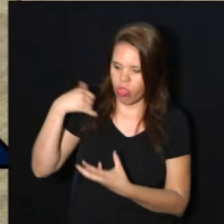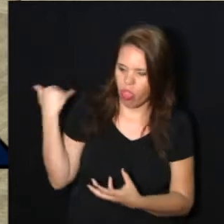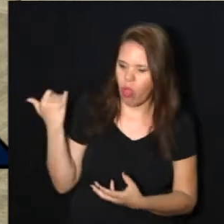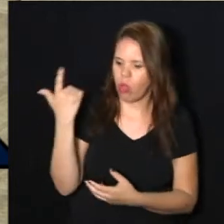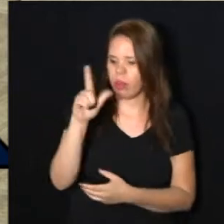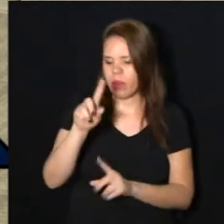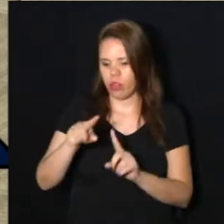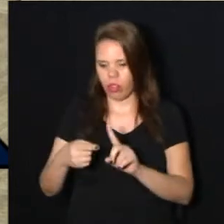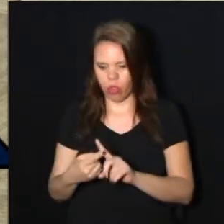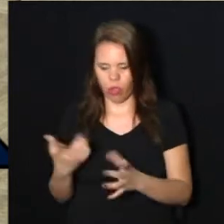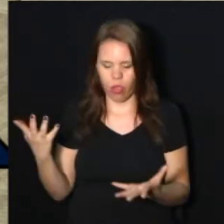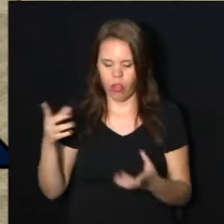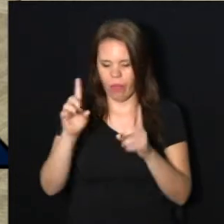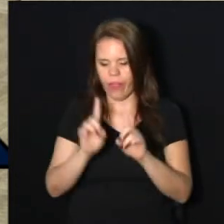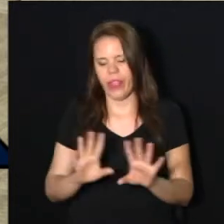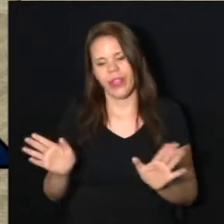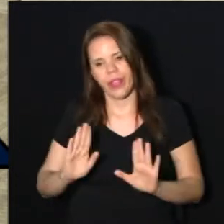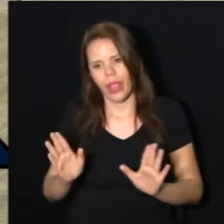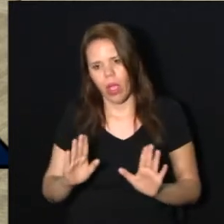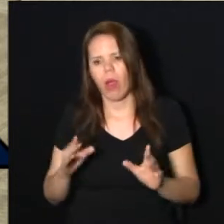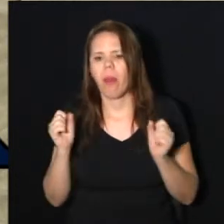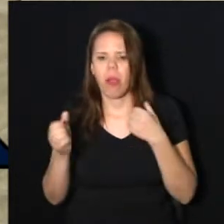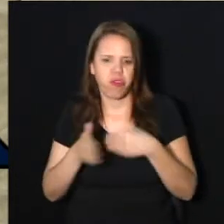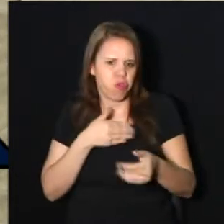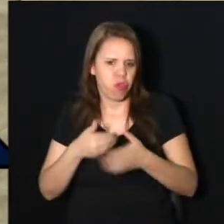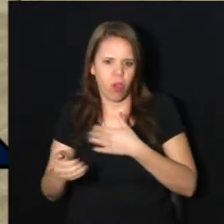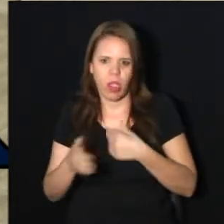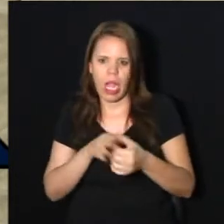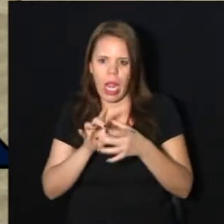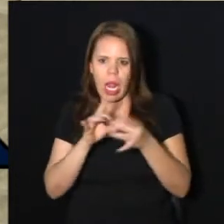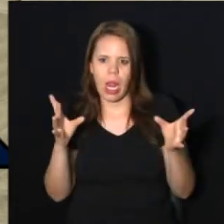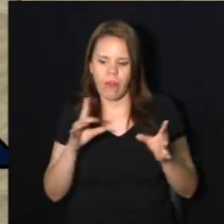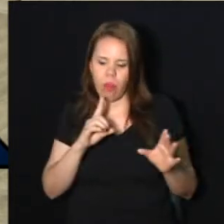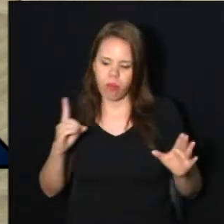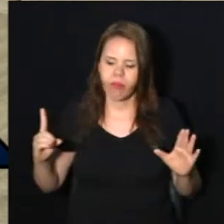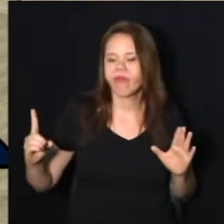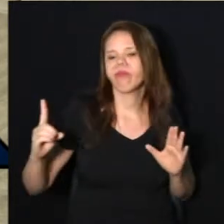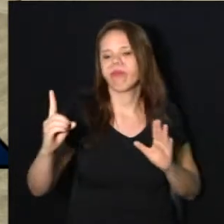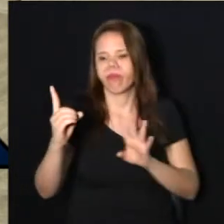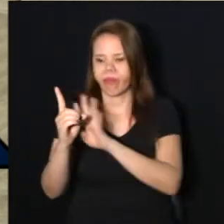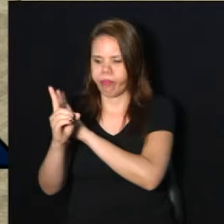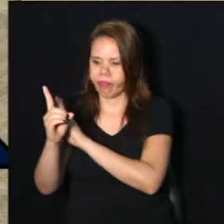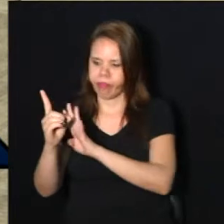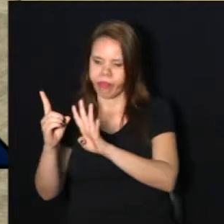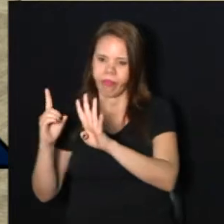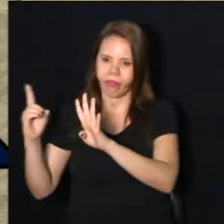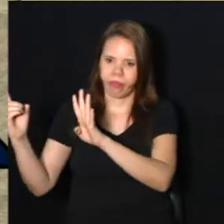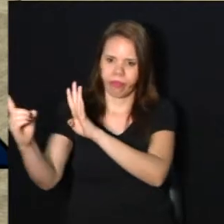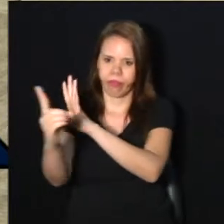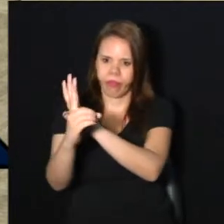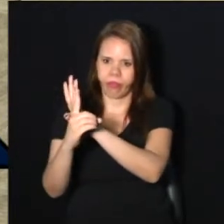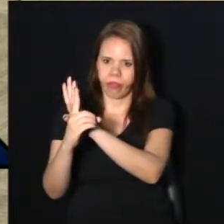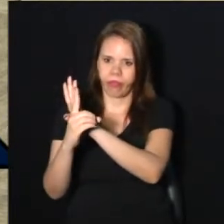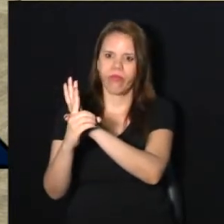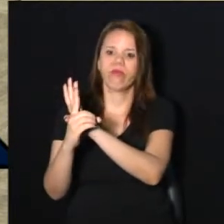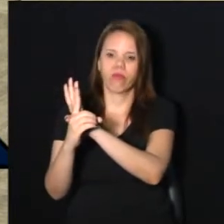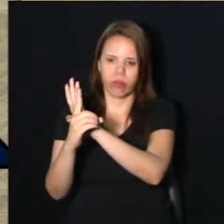outra gestante, de um deficiente, não. Ela vai poder avançar na frente daquela pessoa que está